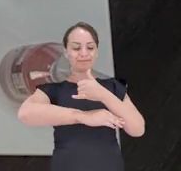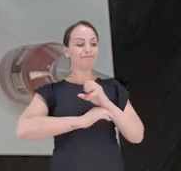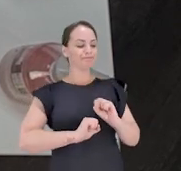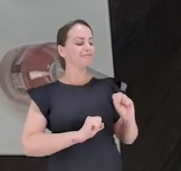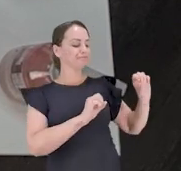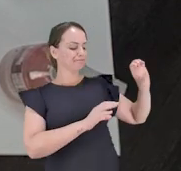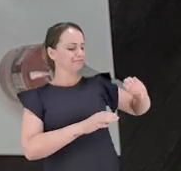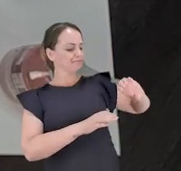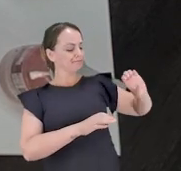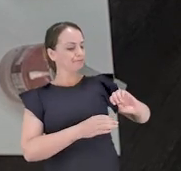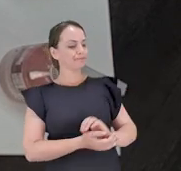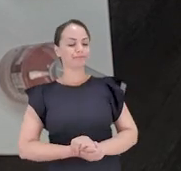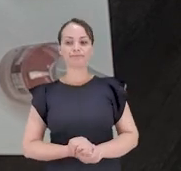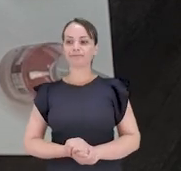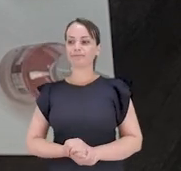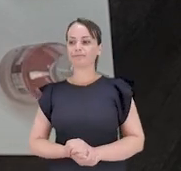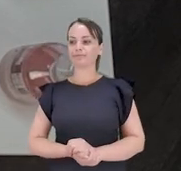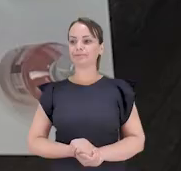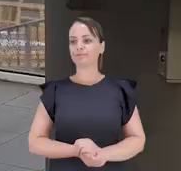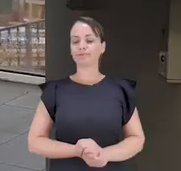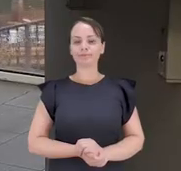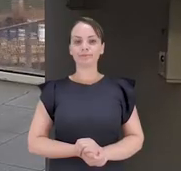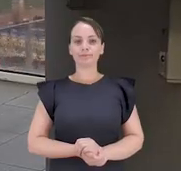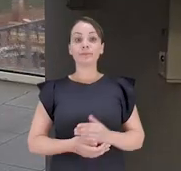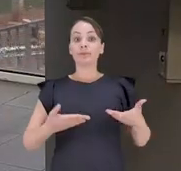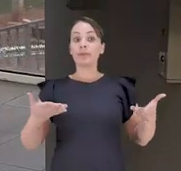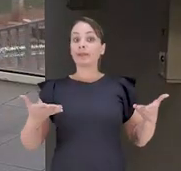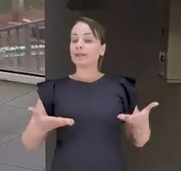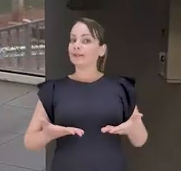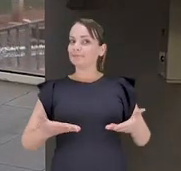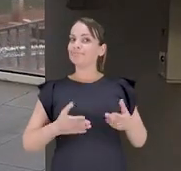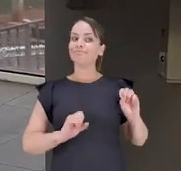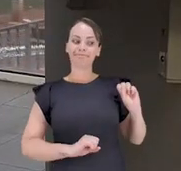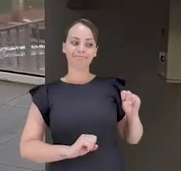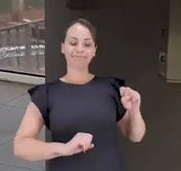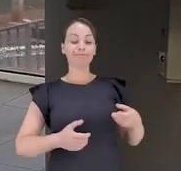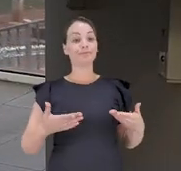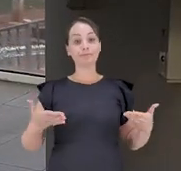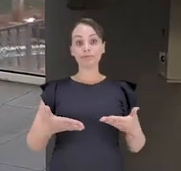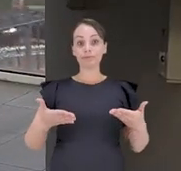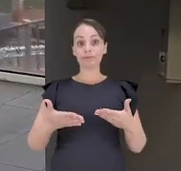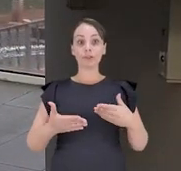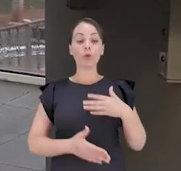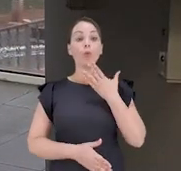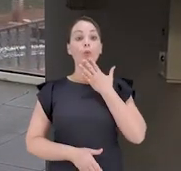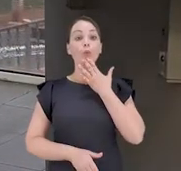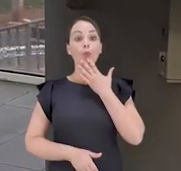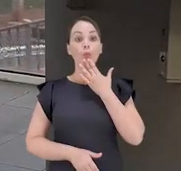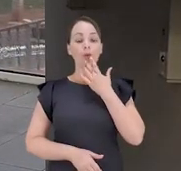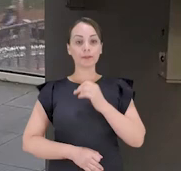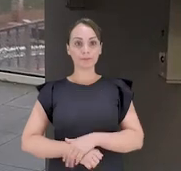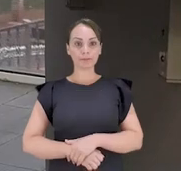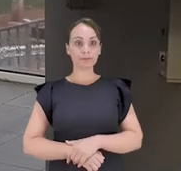Tá. Aqui um pouquinho, aqui, olha. Agora foi, hein? Vamos agora colocar o corante?